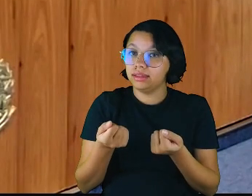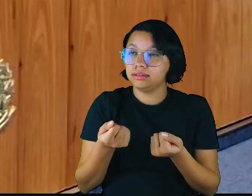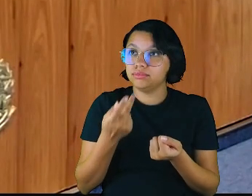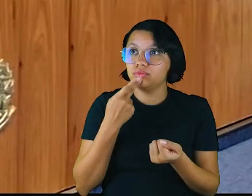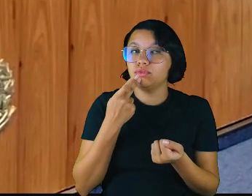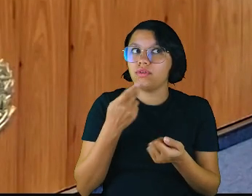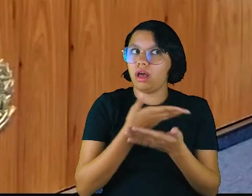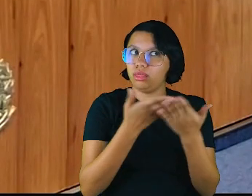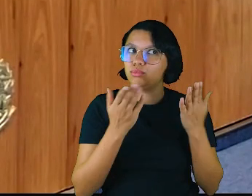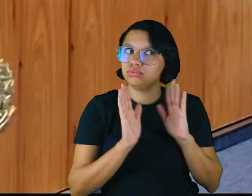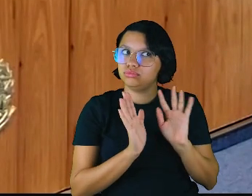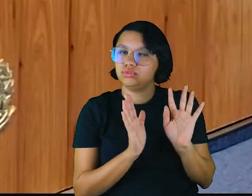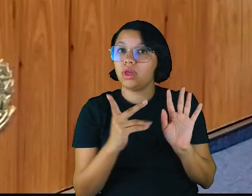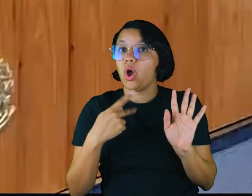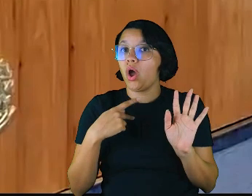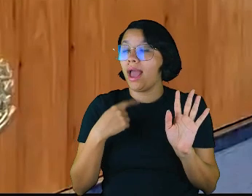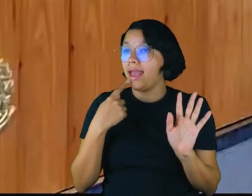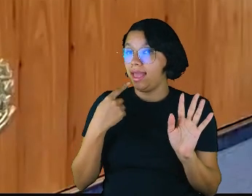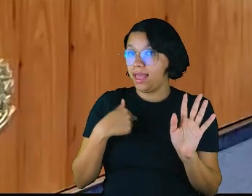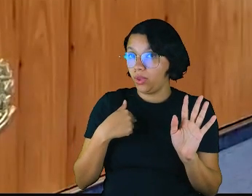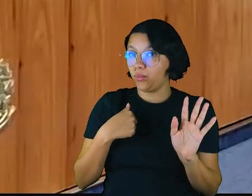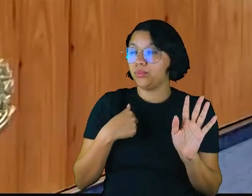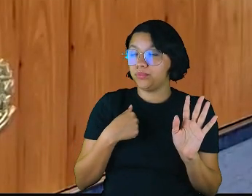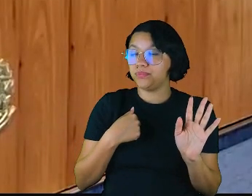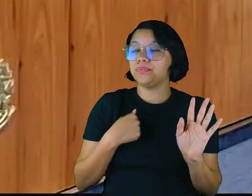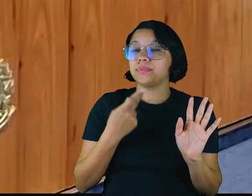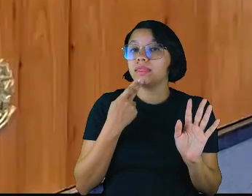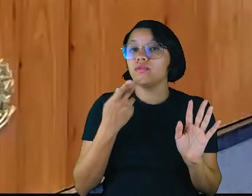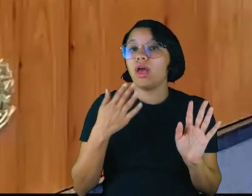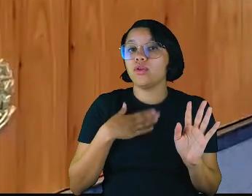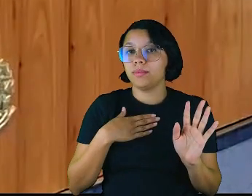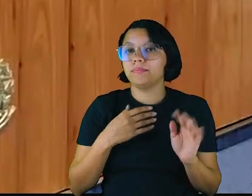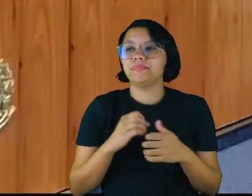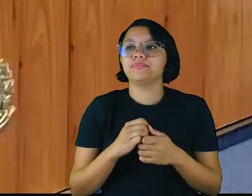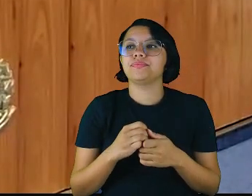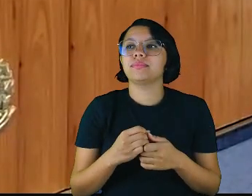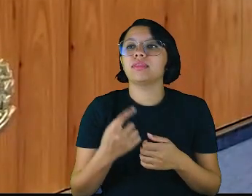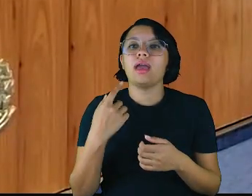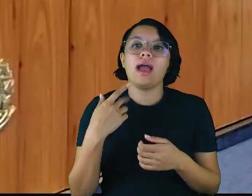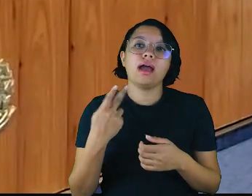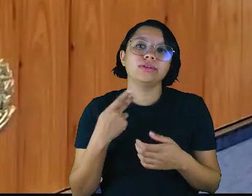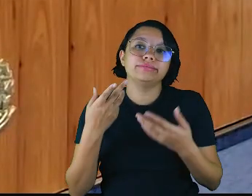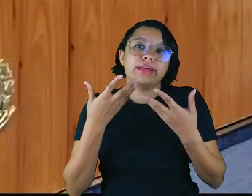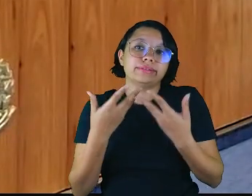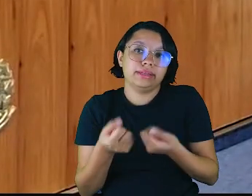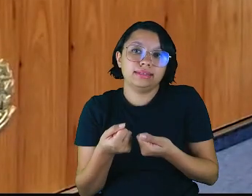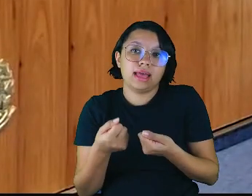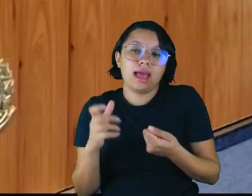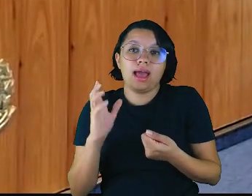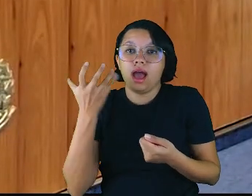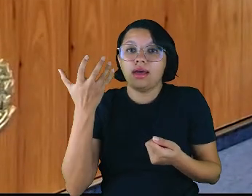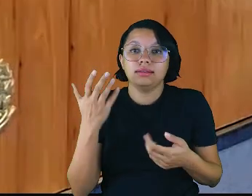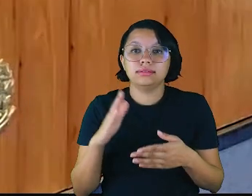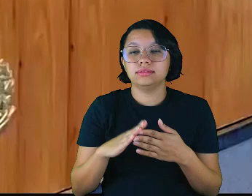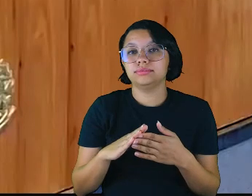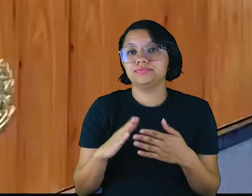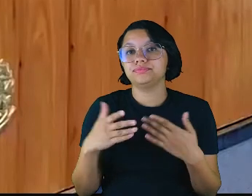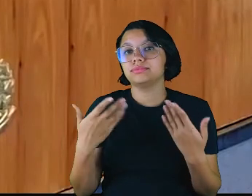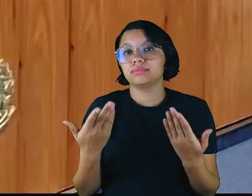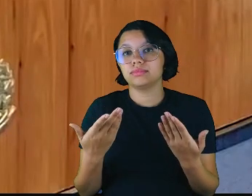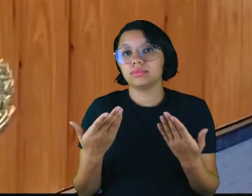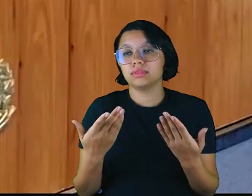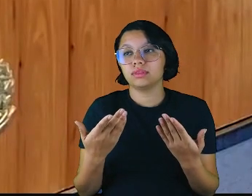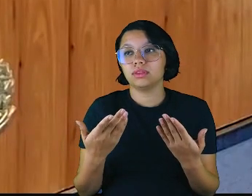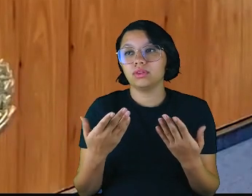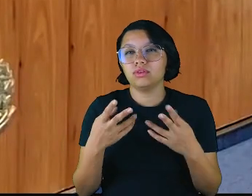aí eu digo eu, tá? Não posso também falar por todos, né? Então aí eu penso que o que a gente tem que aceitar é essa decisão. E aí a